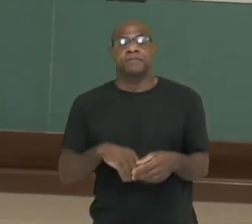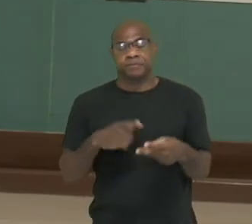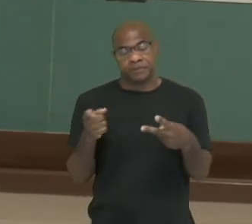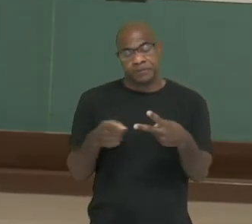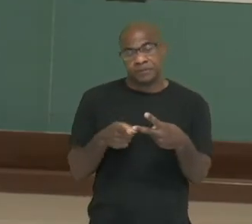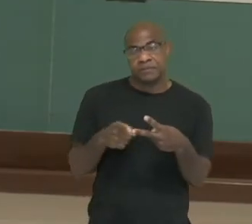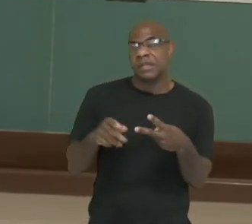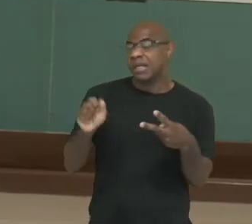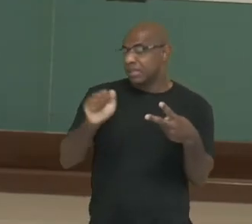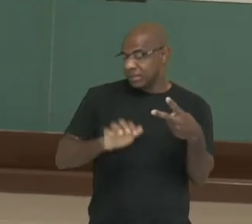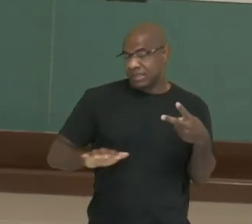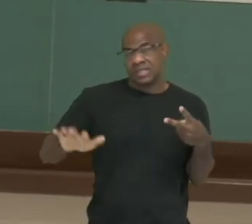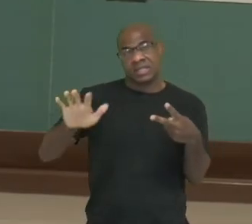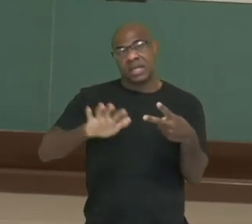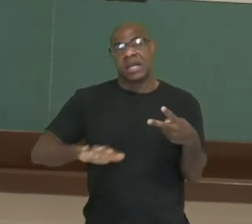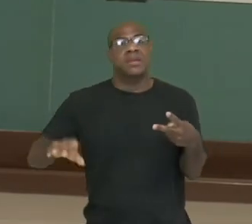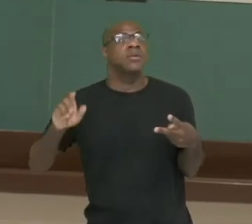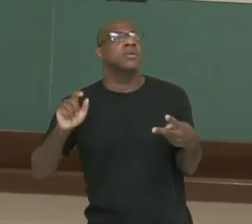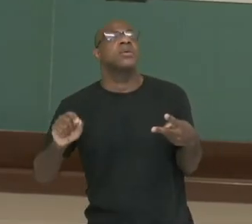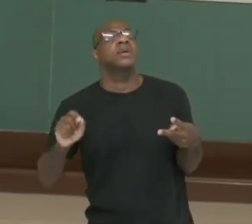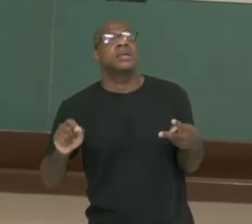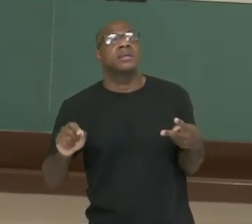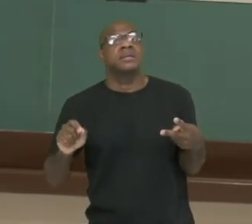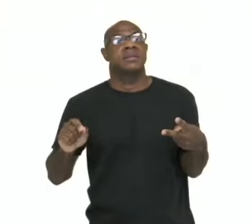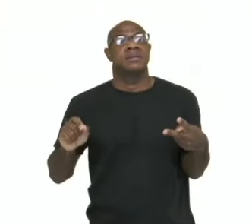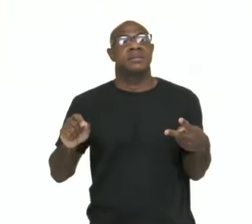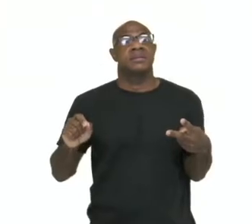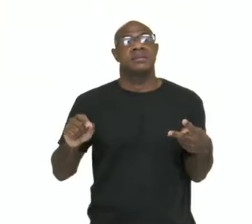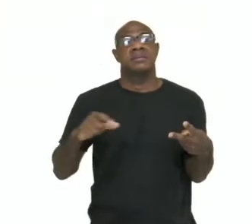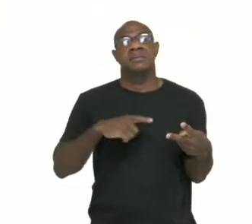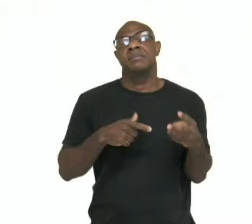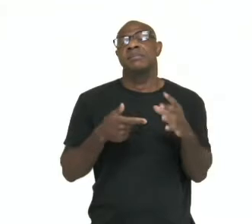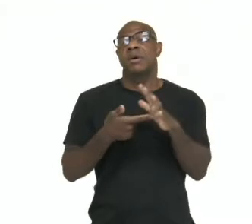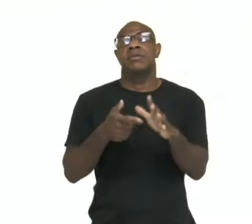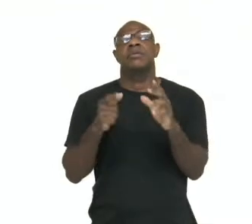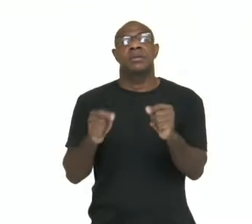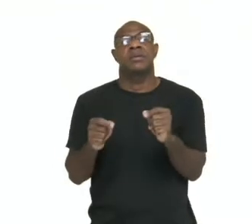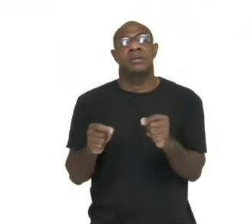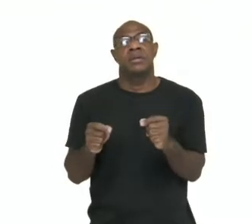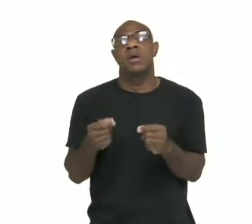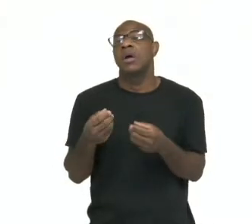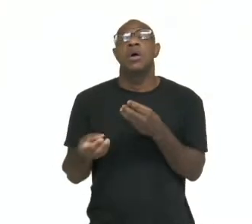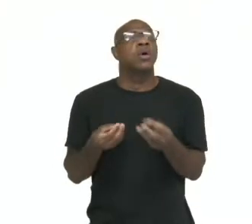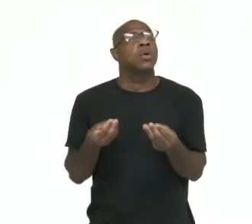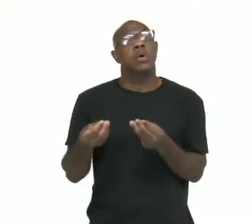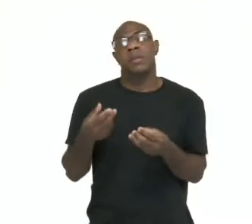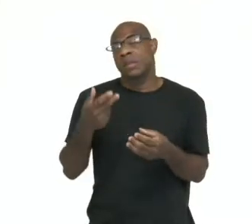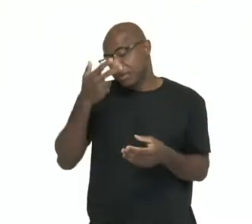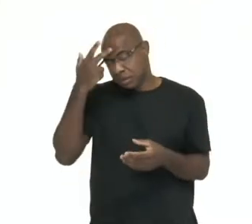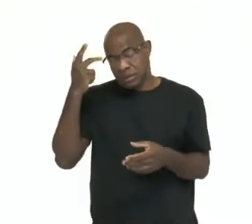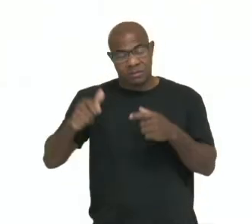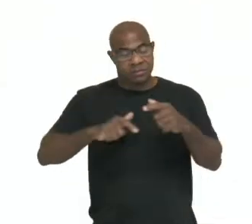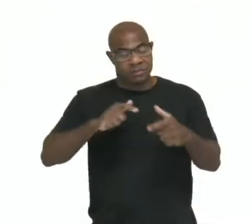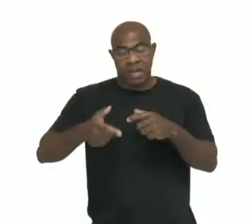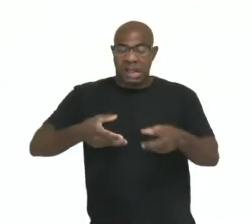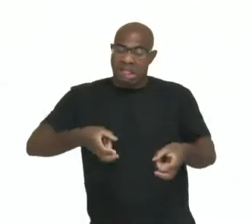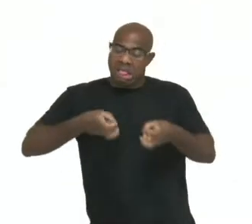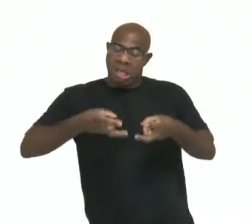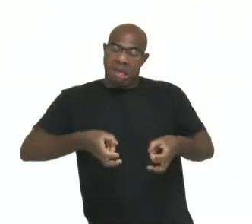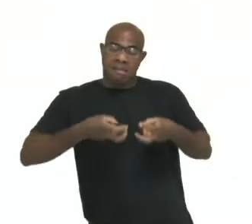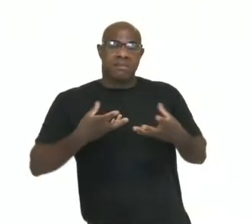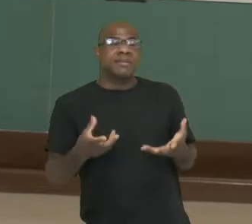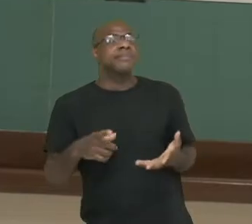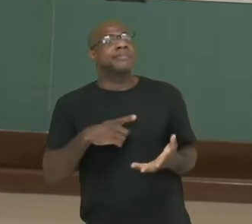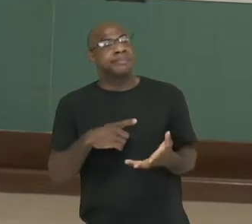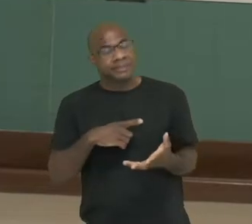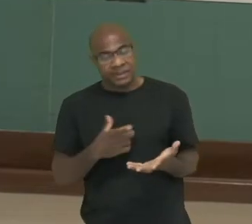cenário, né, objeto a ser identificado e a crítica mostrando, por exemplo, como os operários são explorados. Então, tem esse